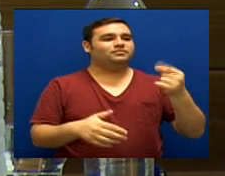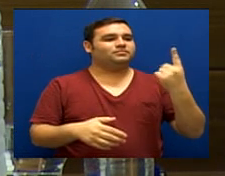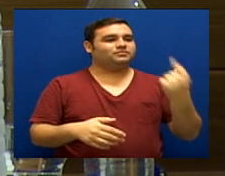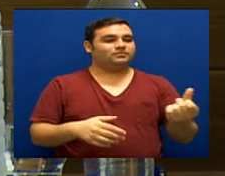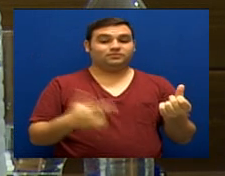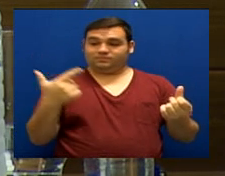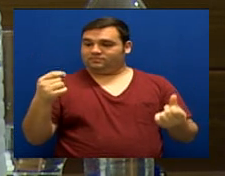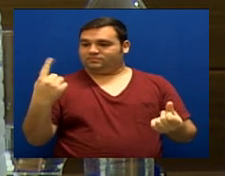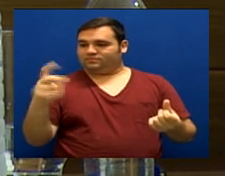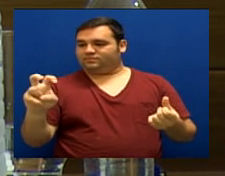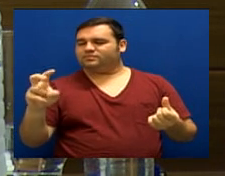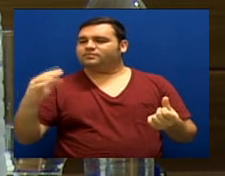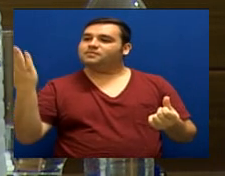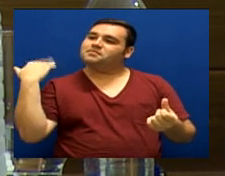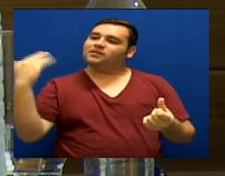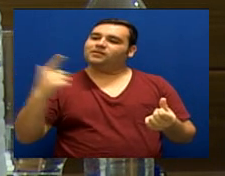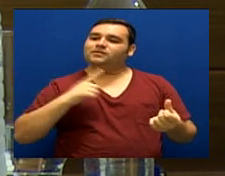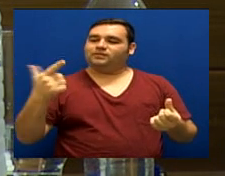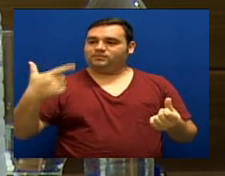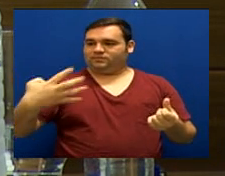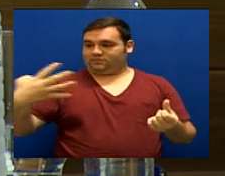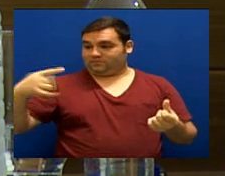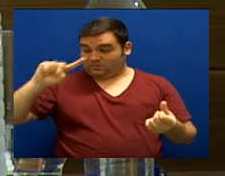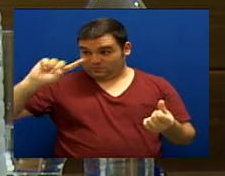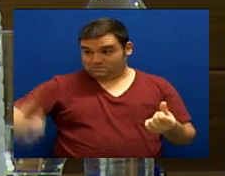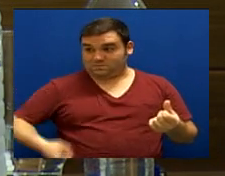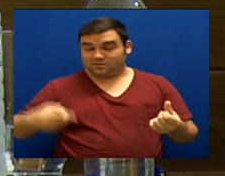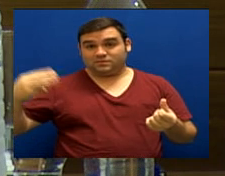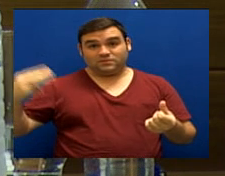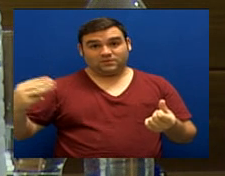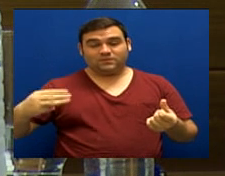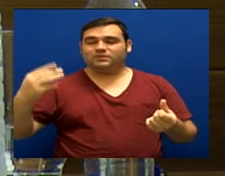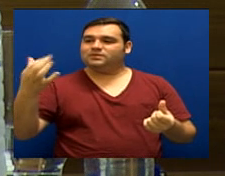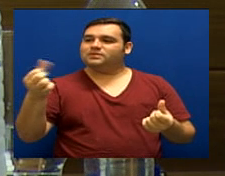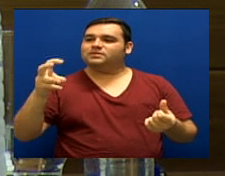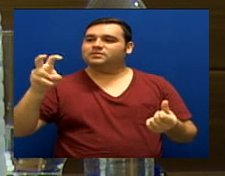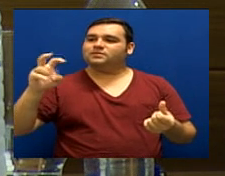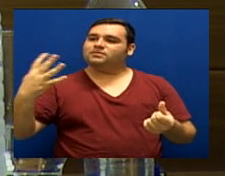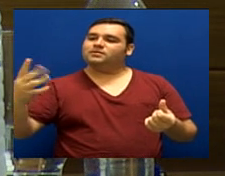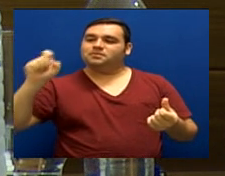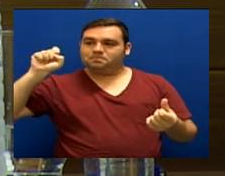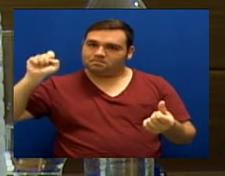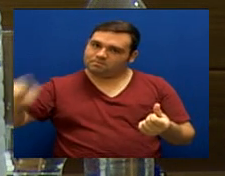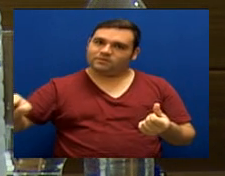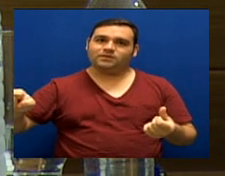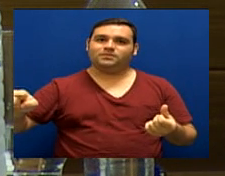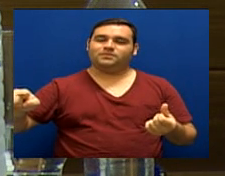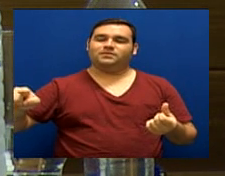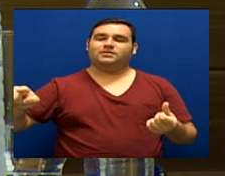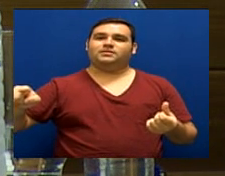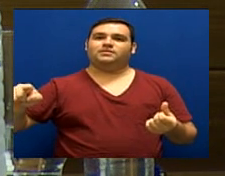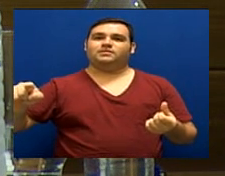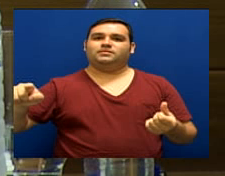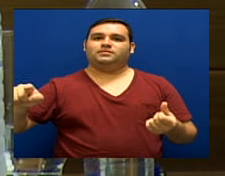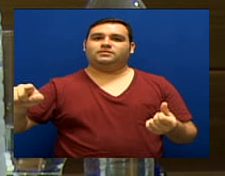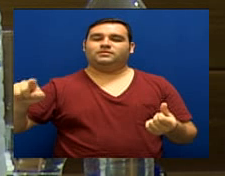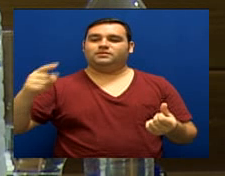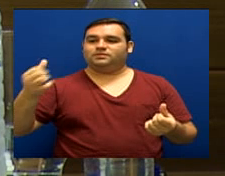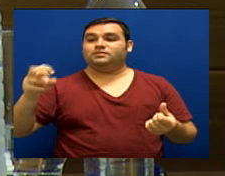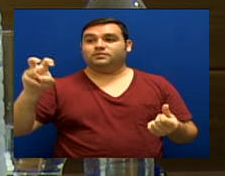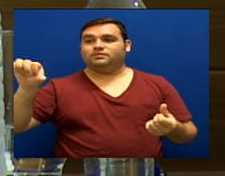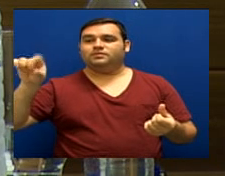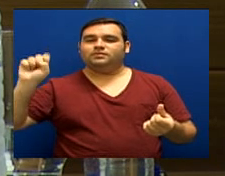2015 da ordem de 244 milhões 654 mil 659